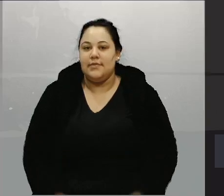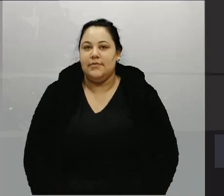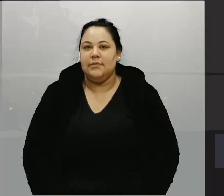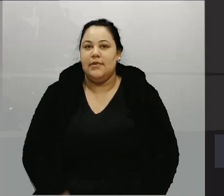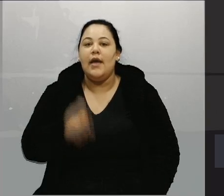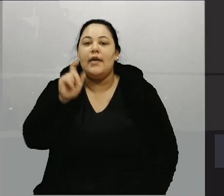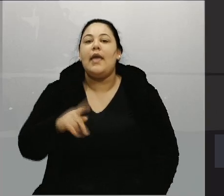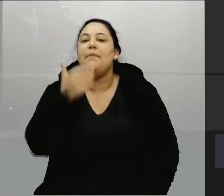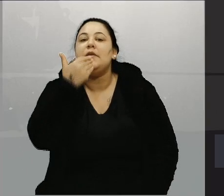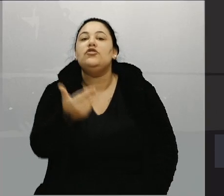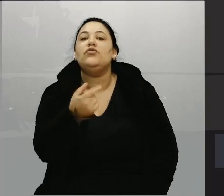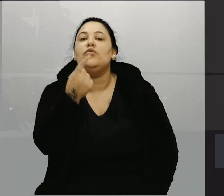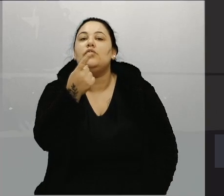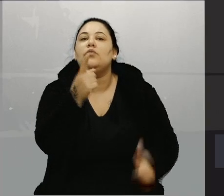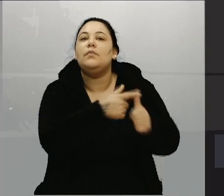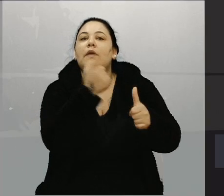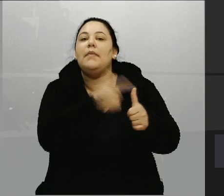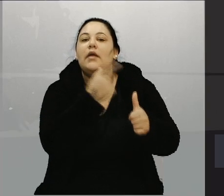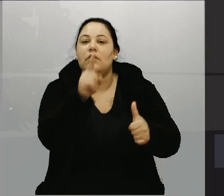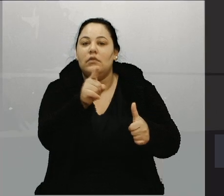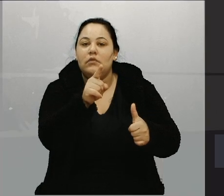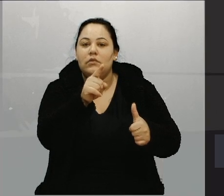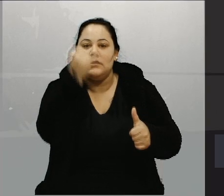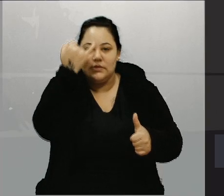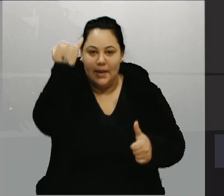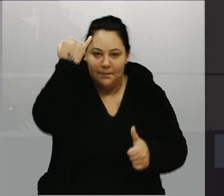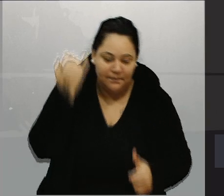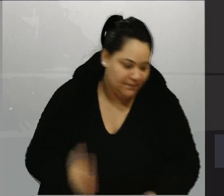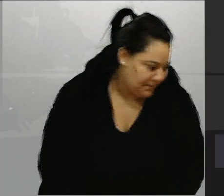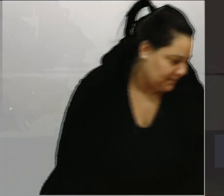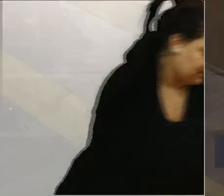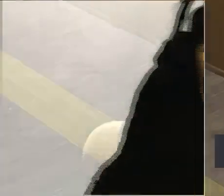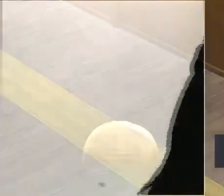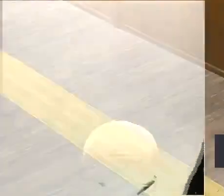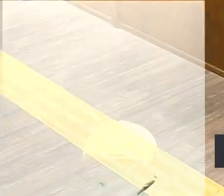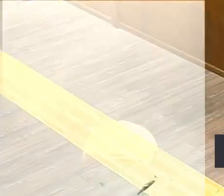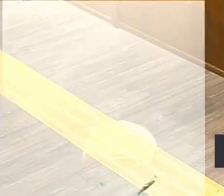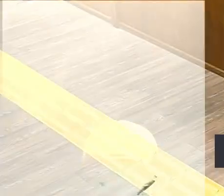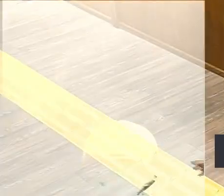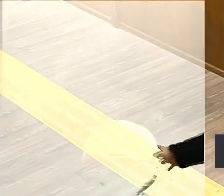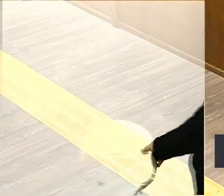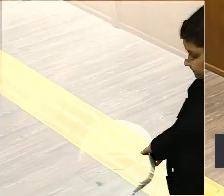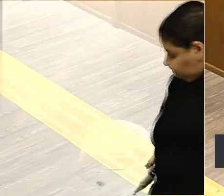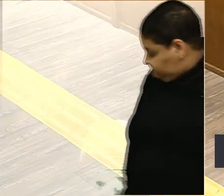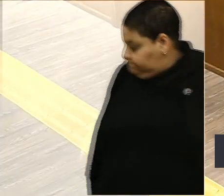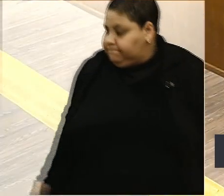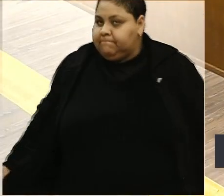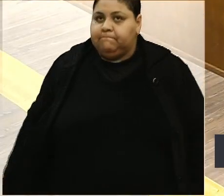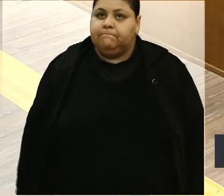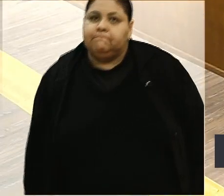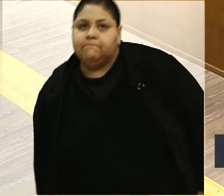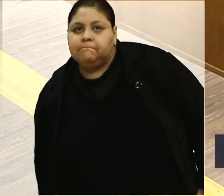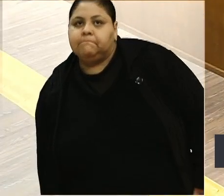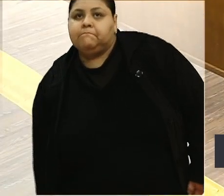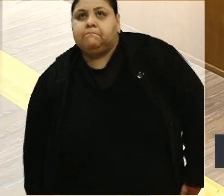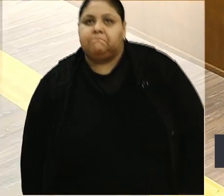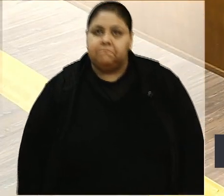pediu primeiro foi o vereador Zé D'Ambrosio. Desculpa. Bom, nós levamos a